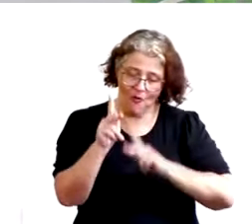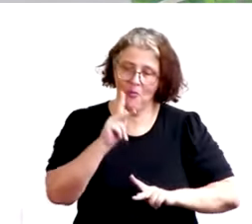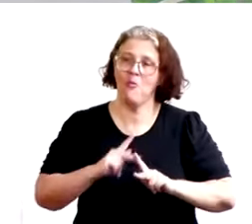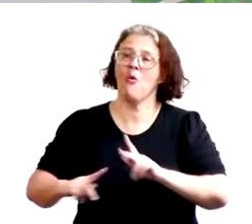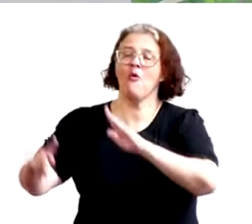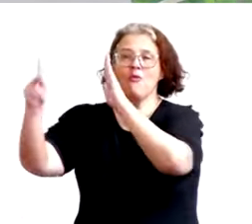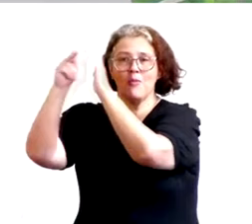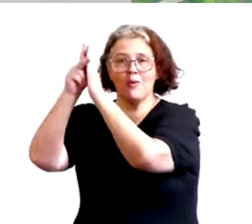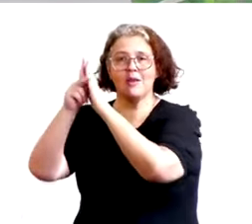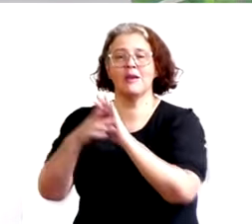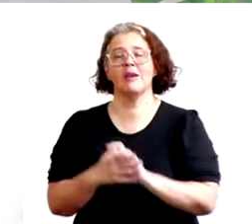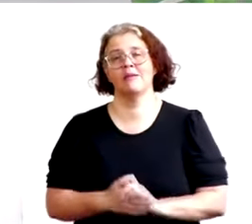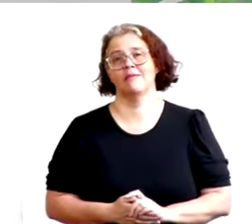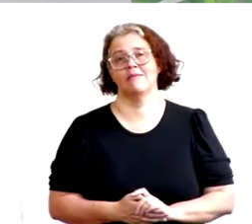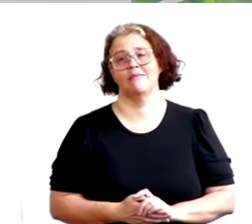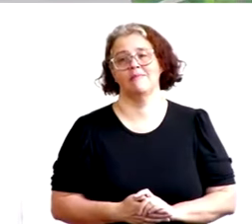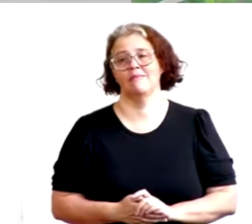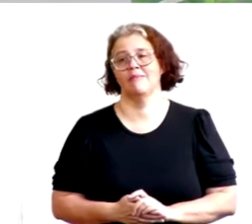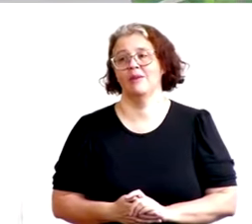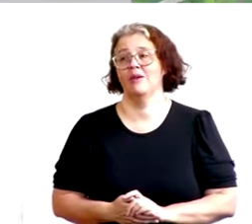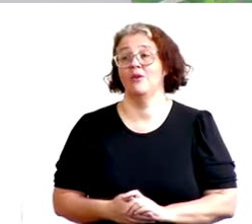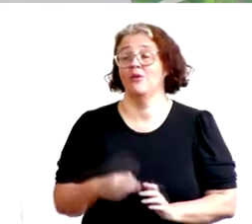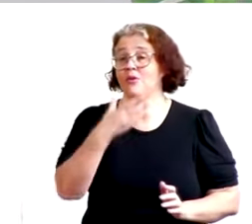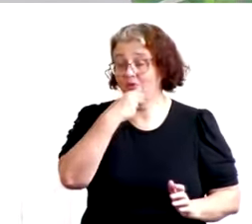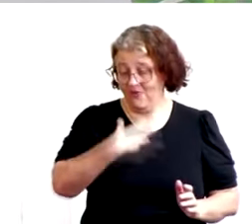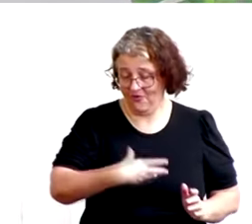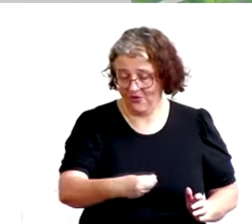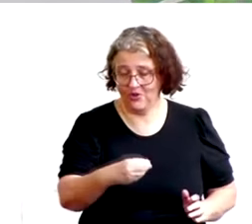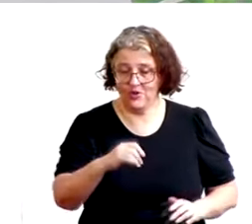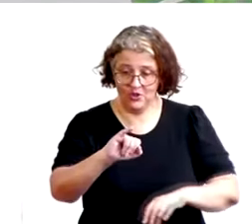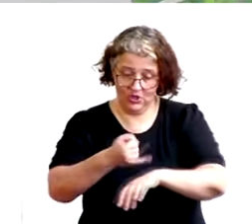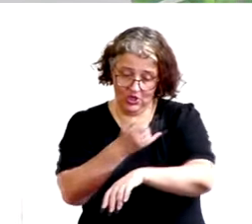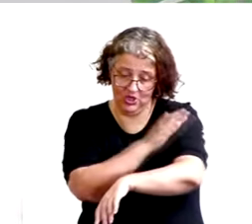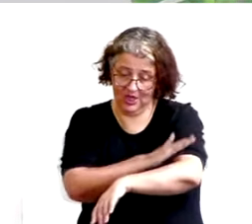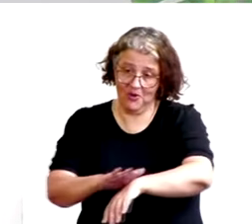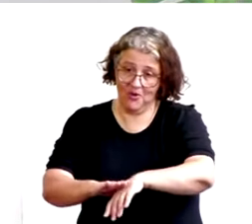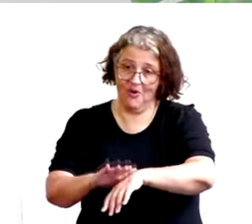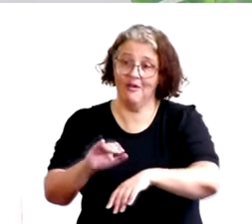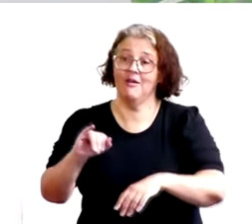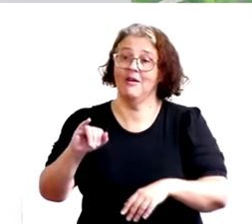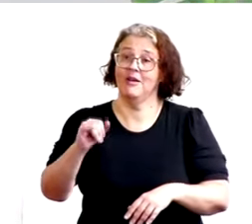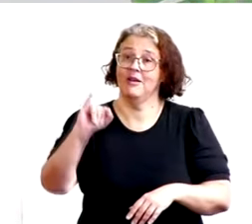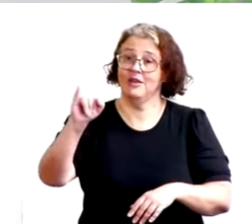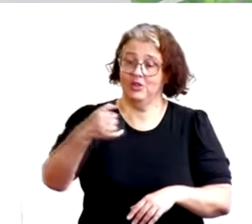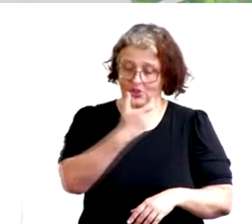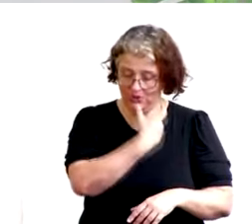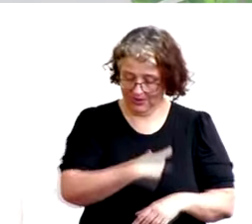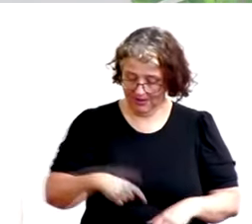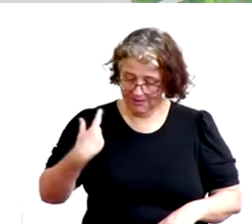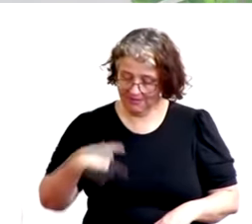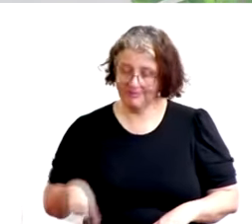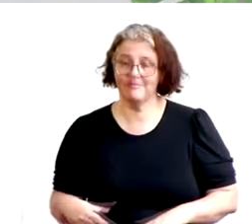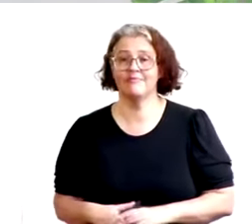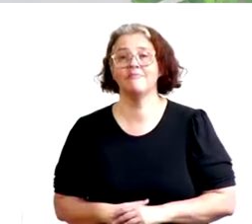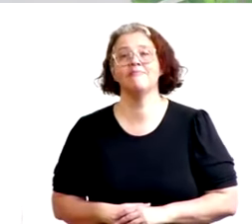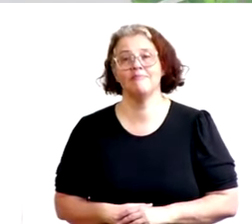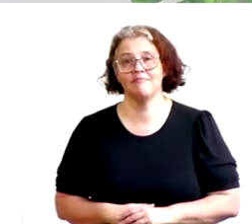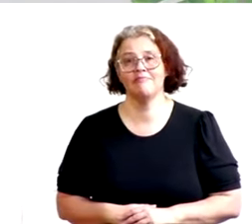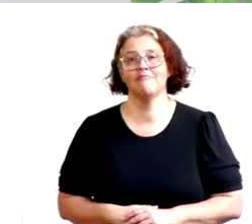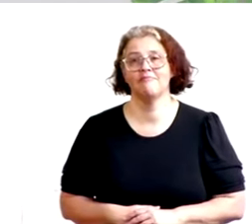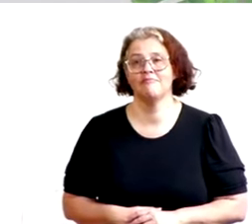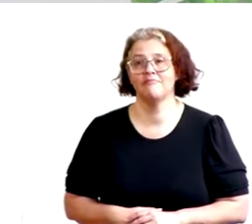de José percebam Então as palavras que surgem saltam